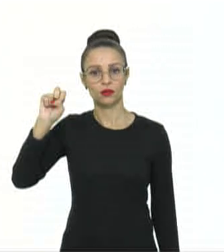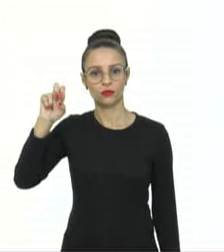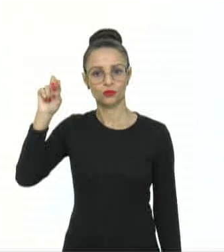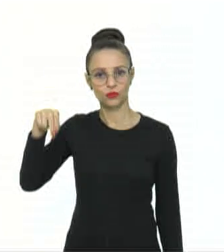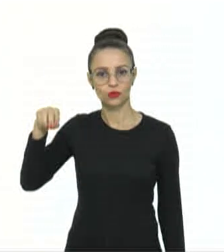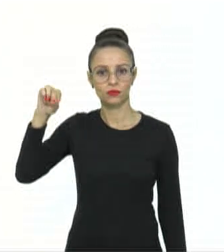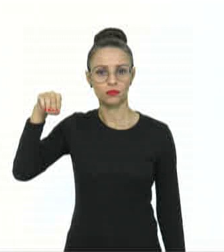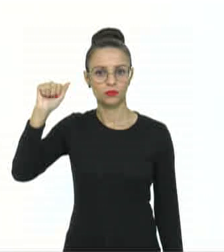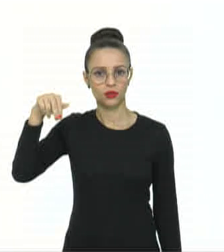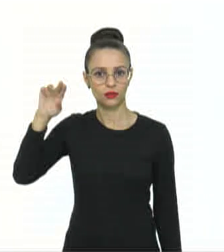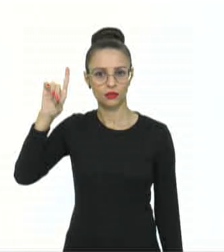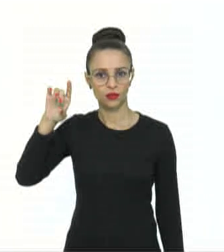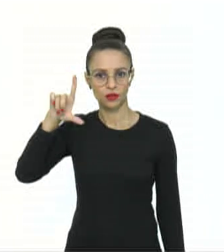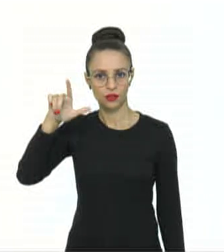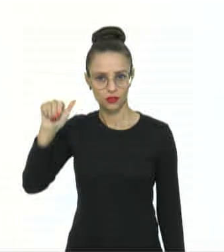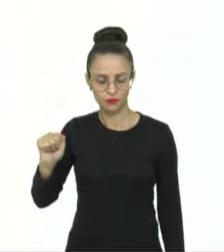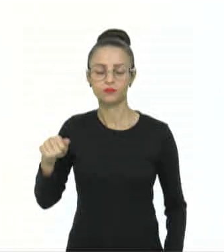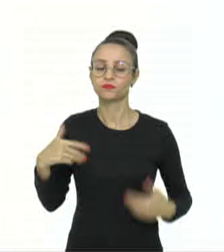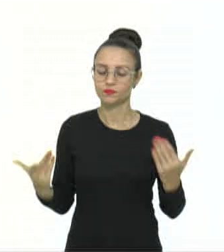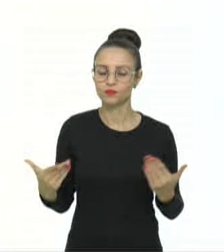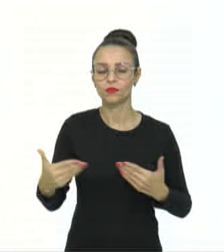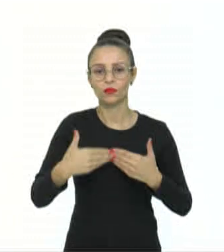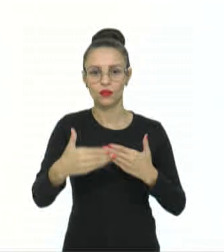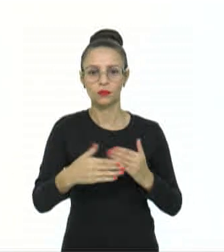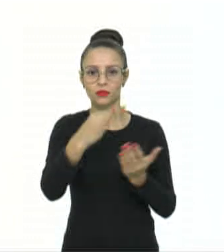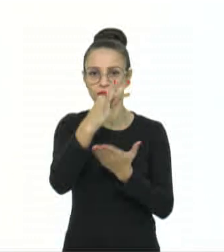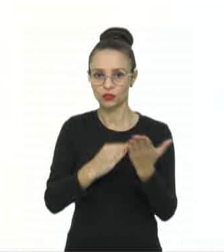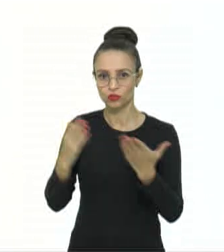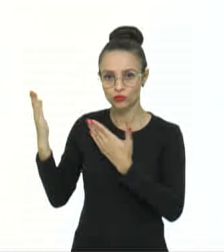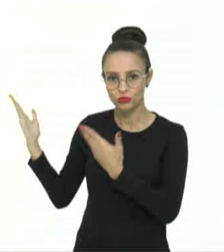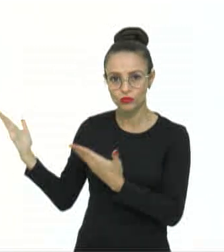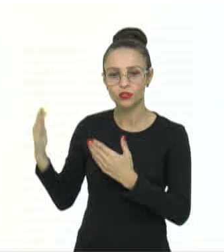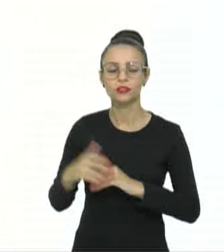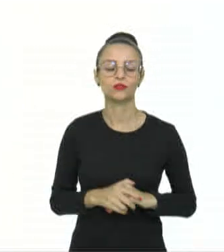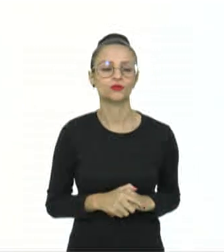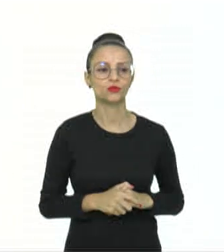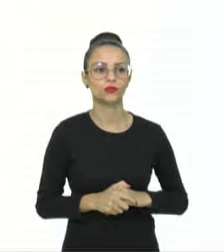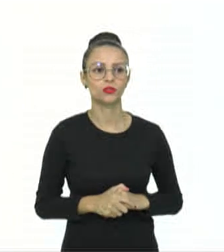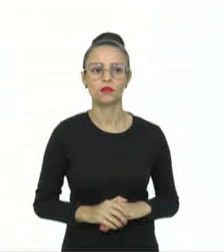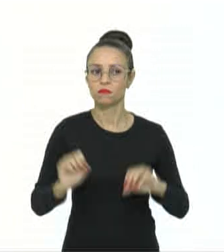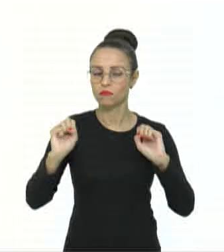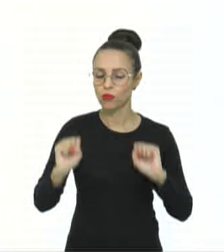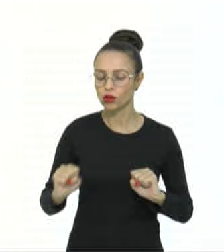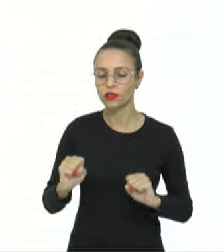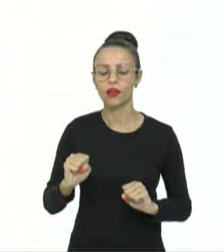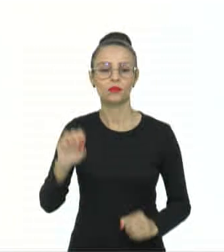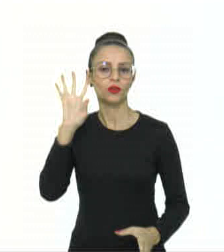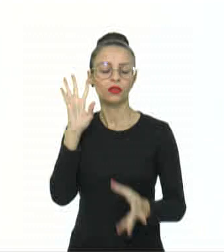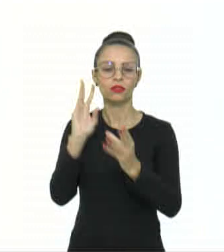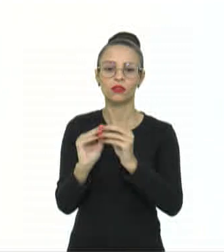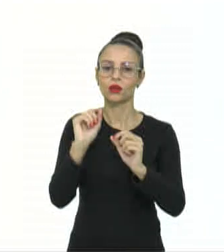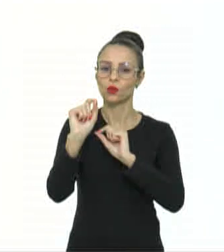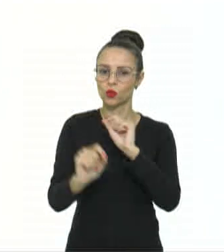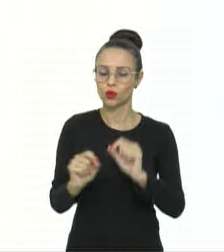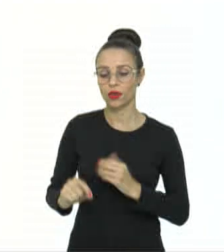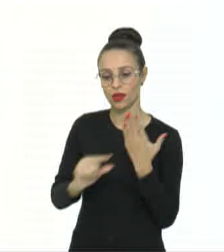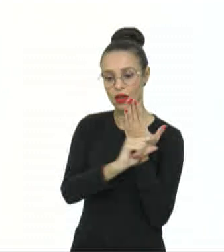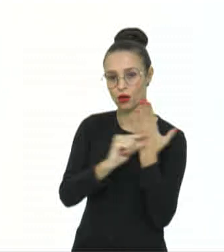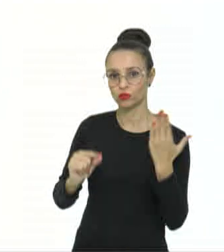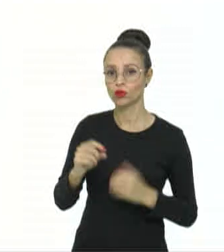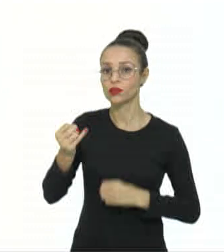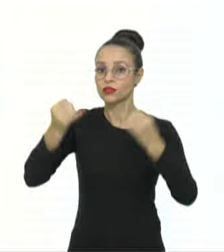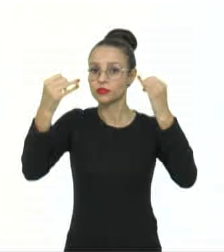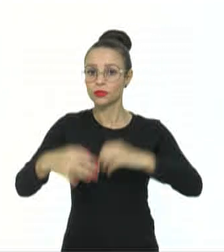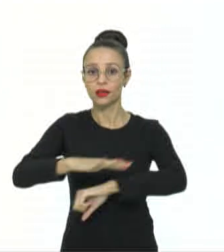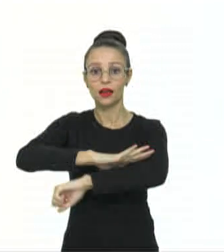a pergunta? A partir do texto, então esse textinho aqui do Mandela, podemos inferir que para o autor o